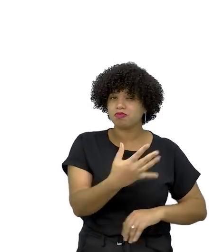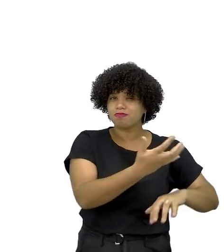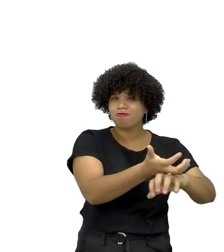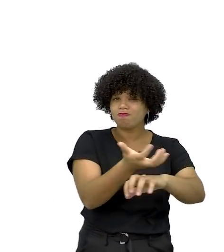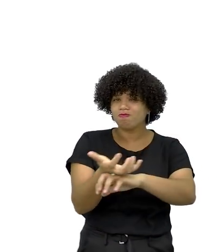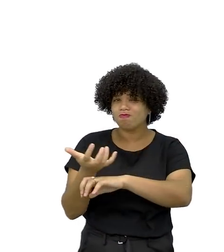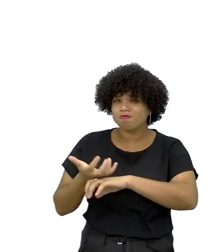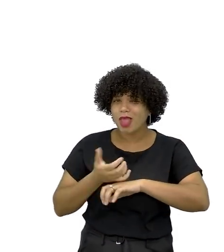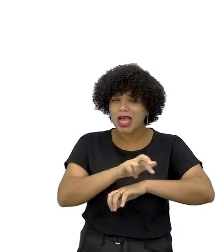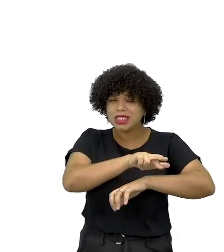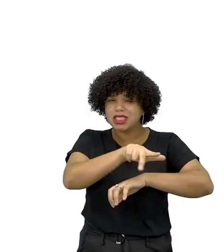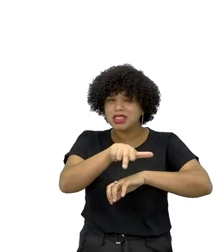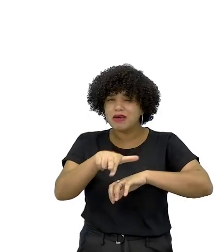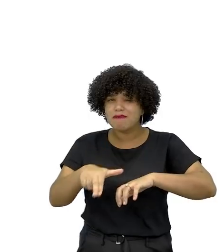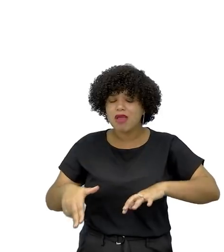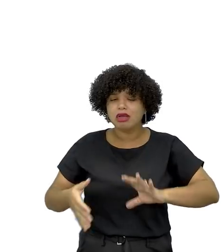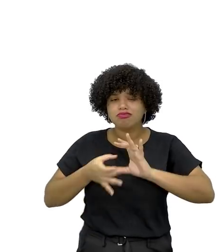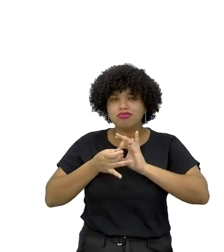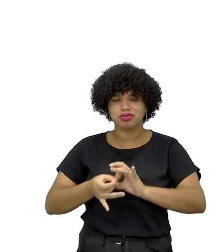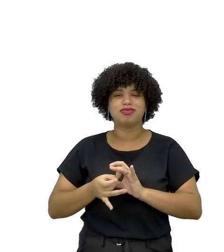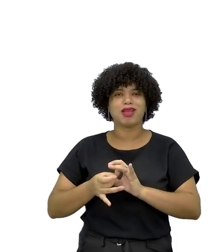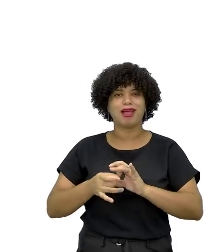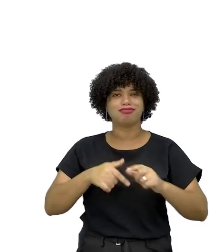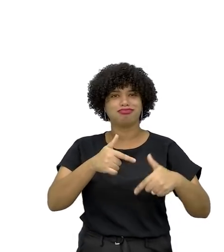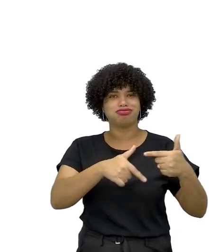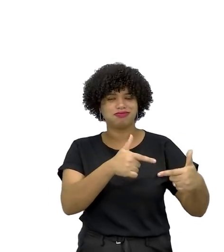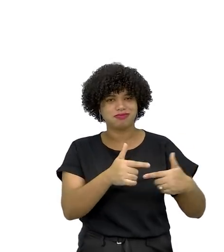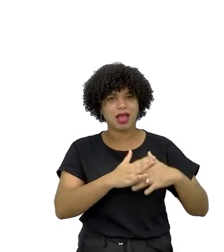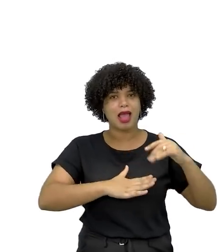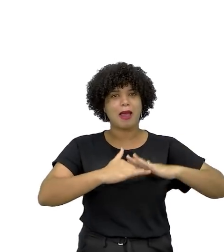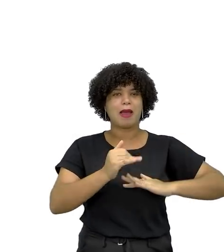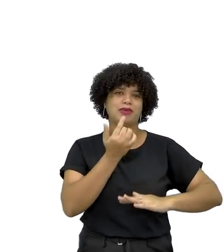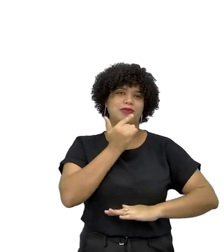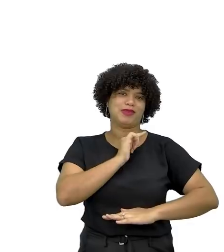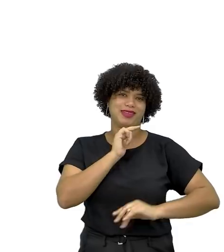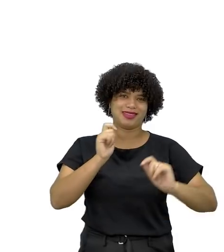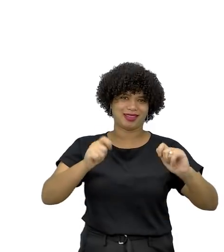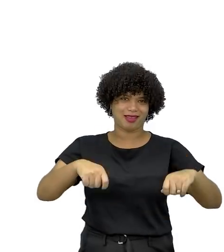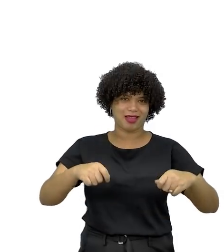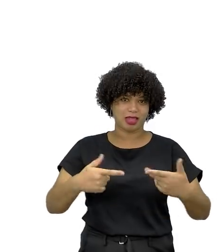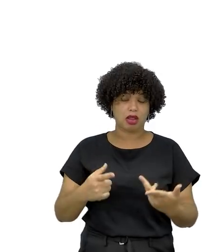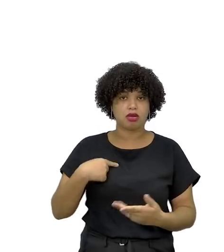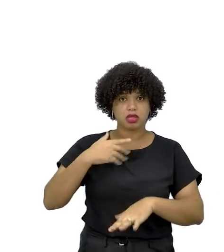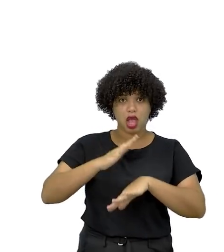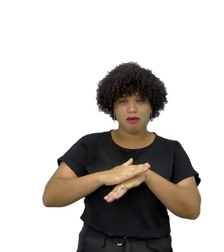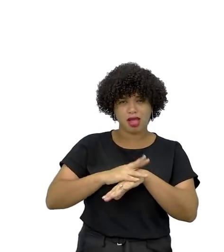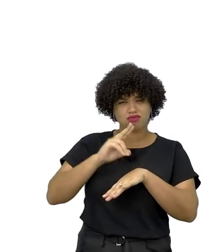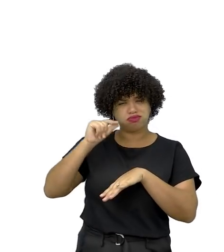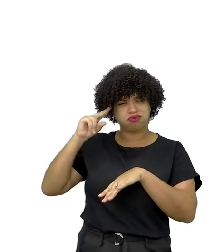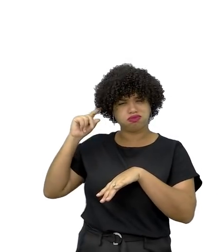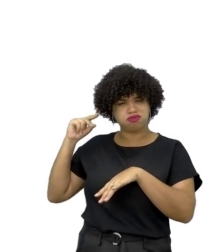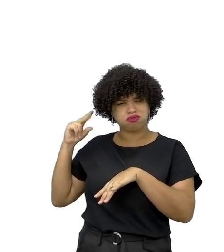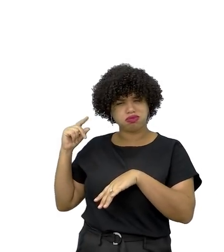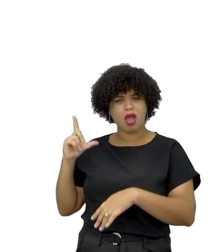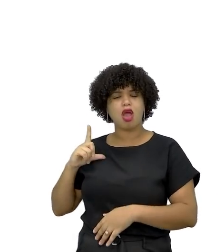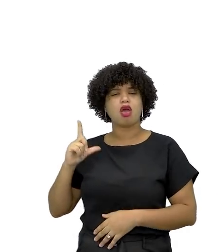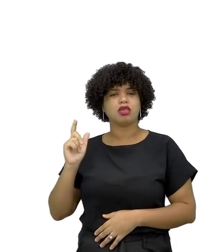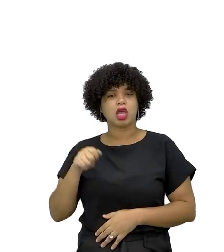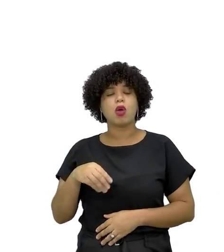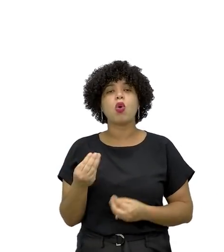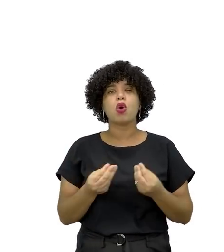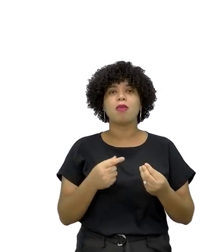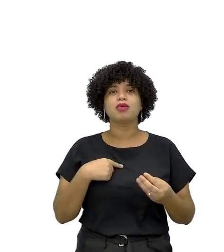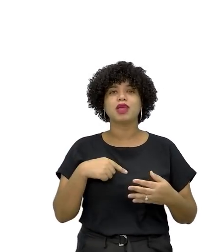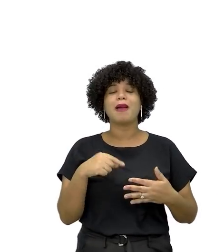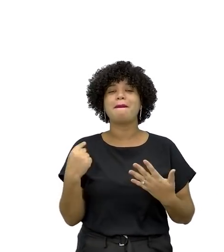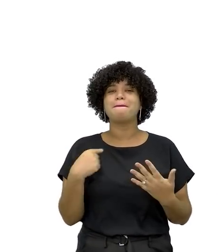trabalho que as PEIs também já vem desenvolvendo aí há algum tempo, né, quando trabalho com as